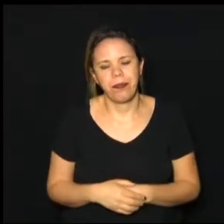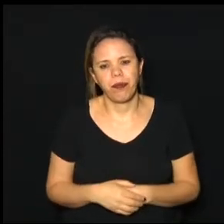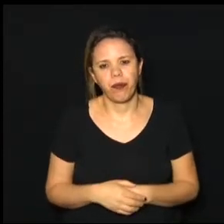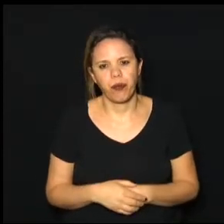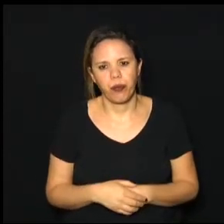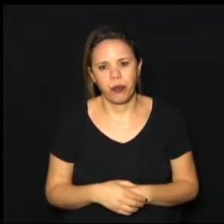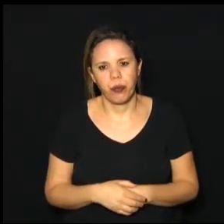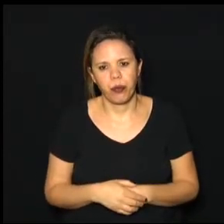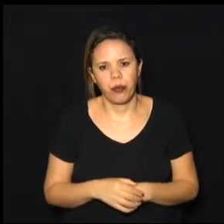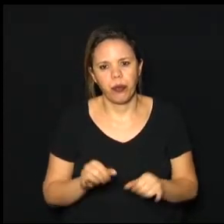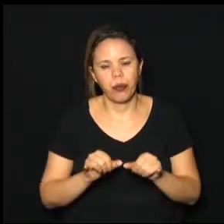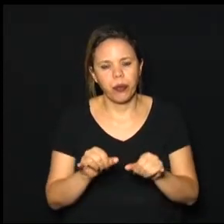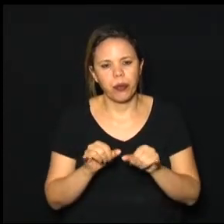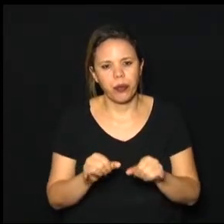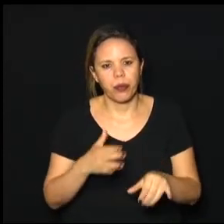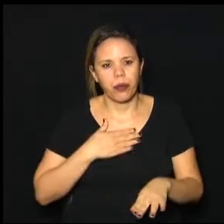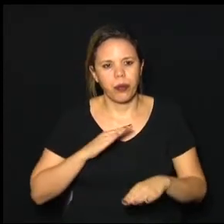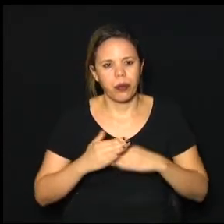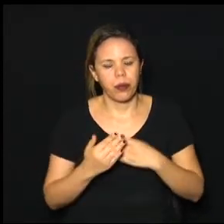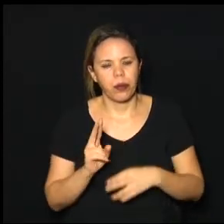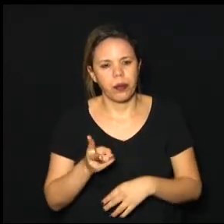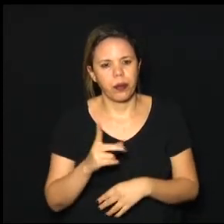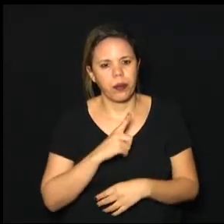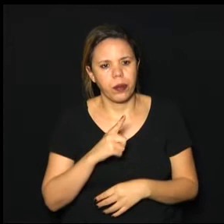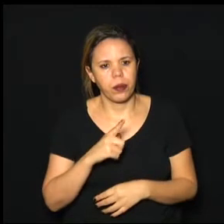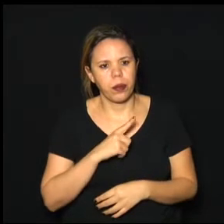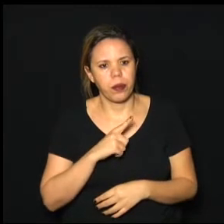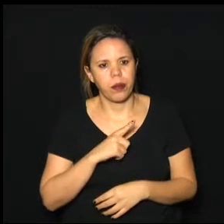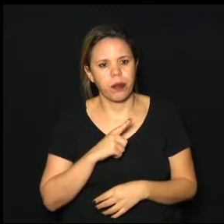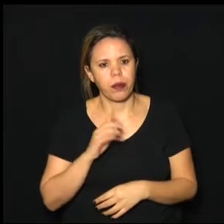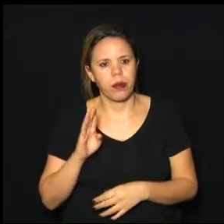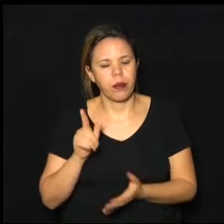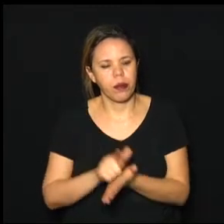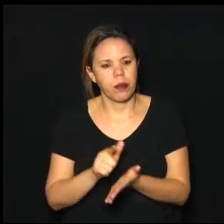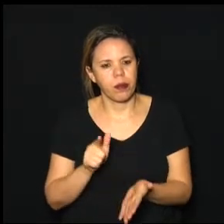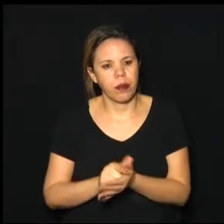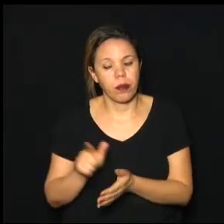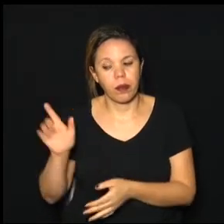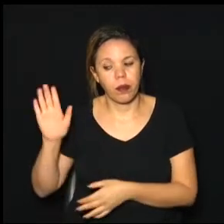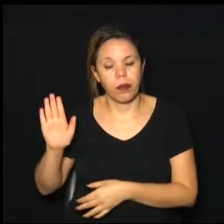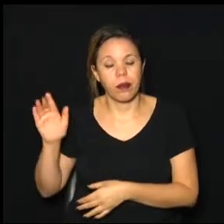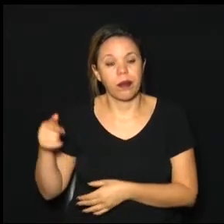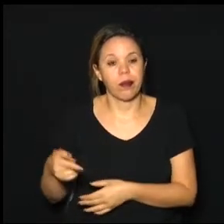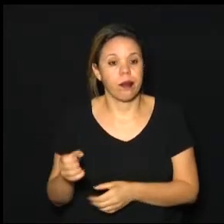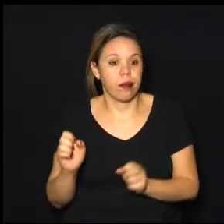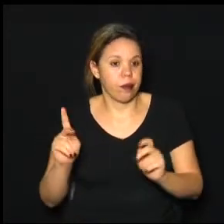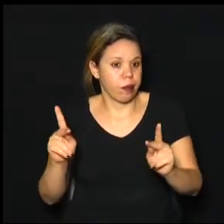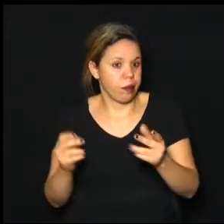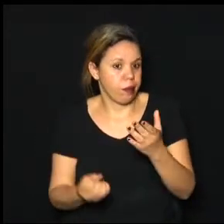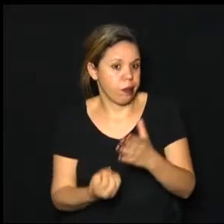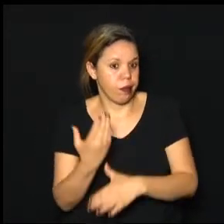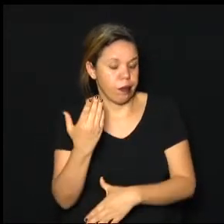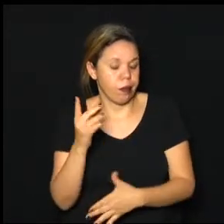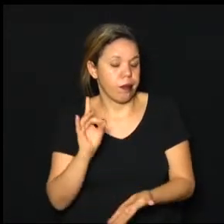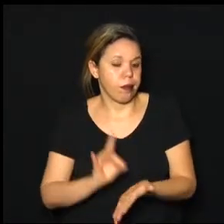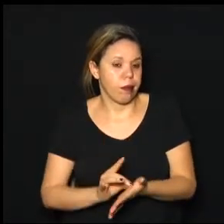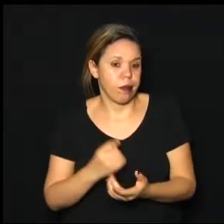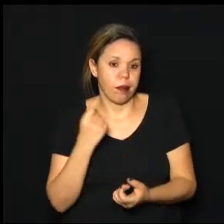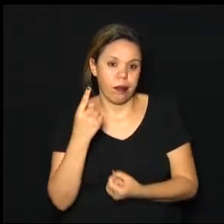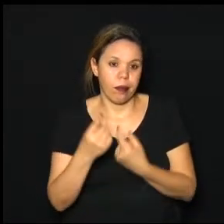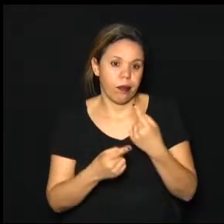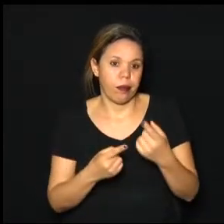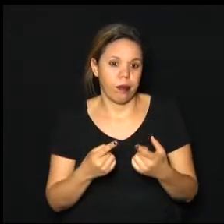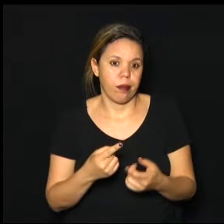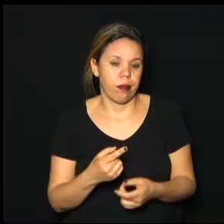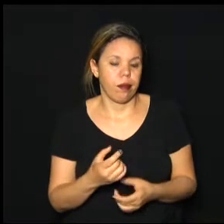no mercadinho lá do meu bairro, tem sempre santinho de um determinado candidato. Ok, acontece realmente em algumas situações, mas